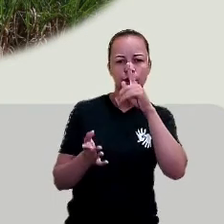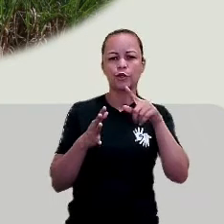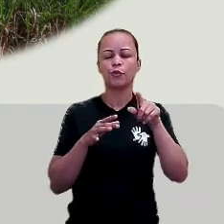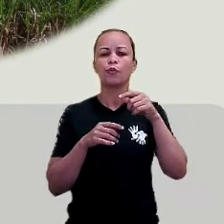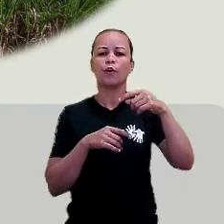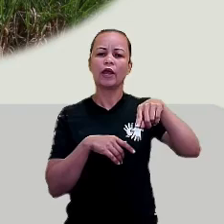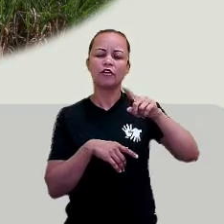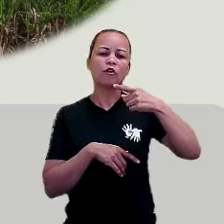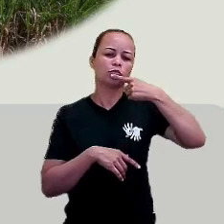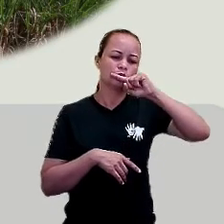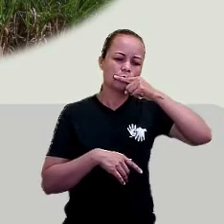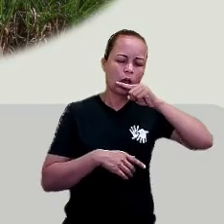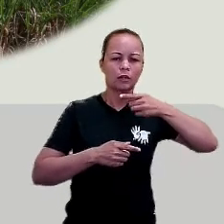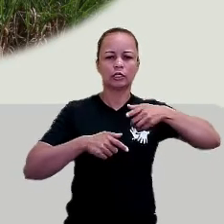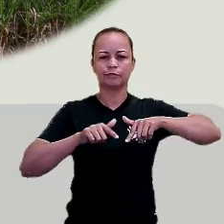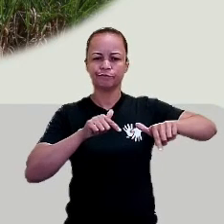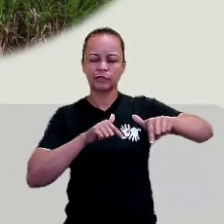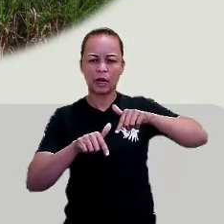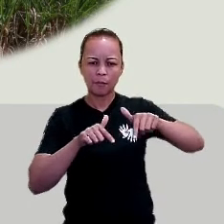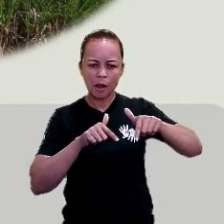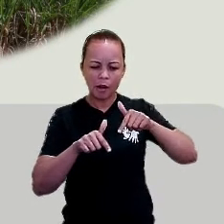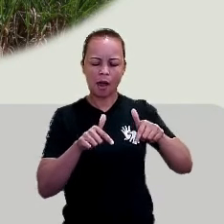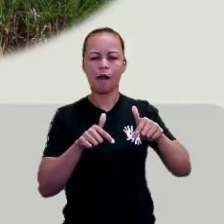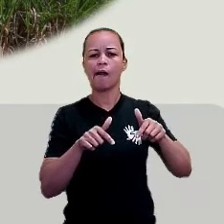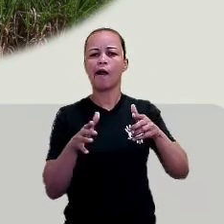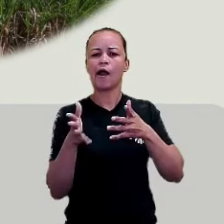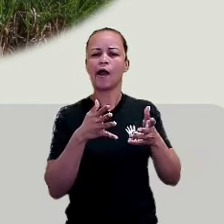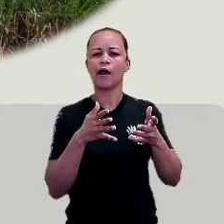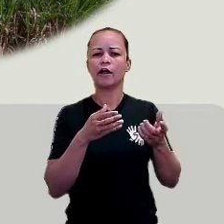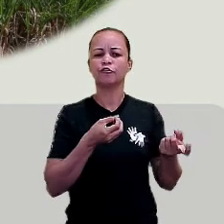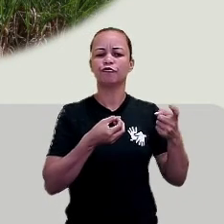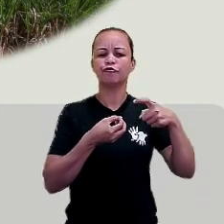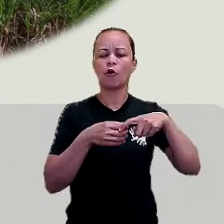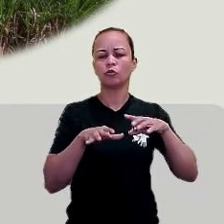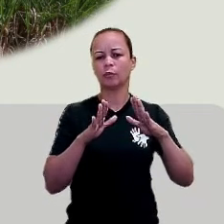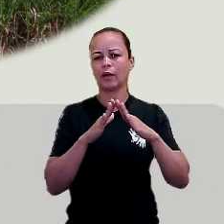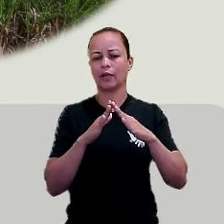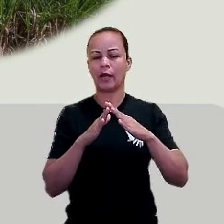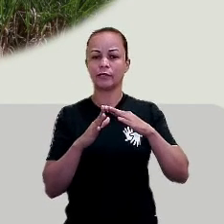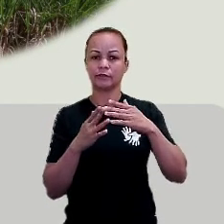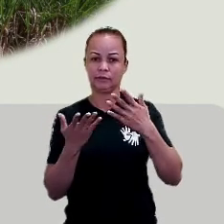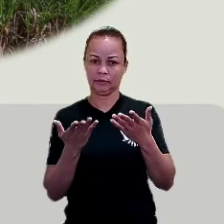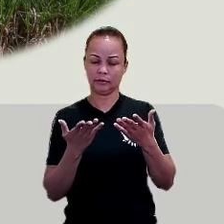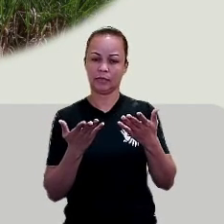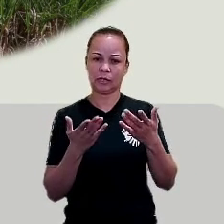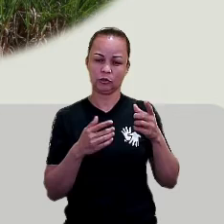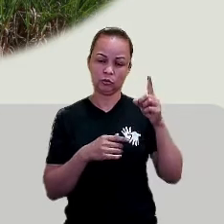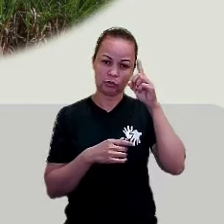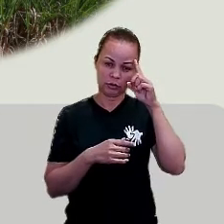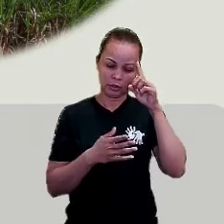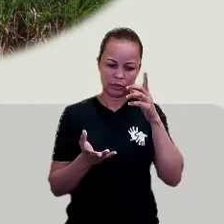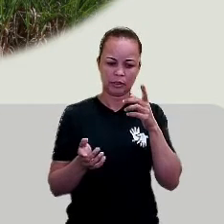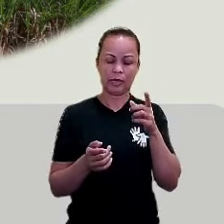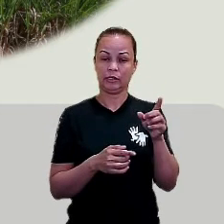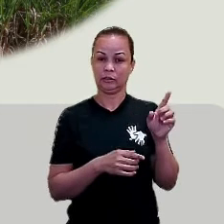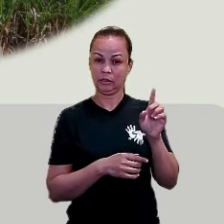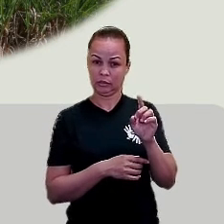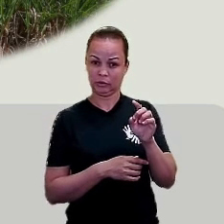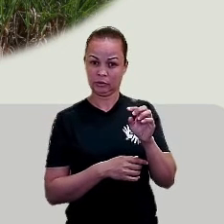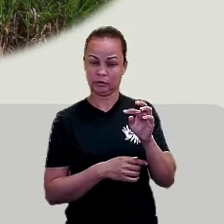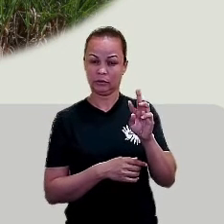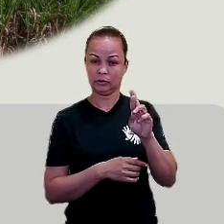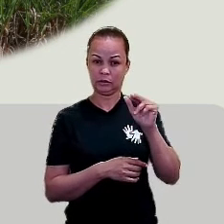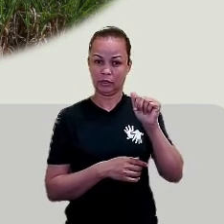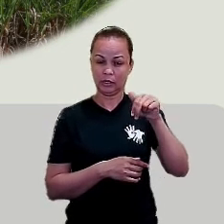na cana-de-açúcar e voltam para casa ao mesmo dia. Então, é a transumância? Não, é uma